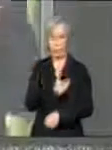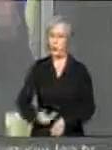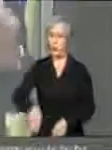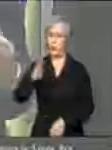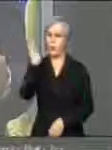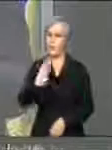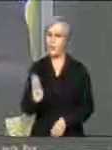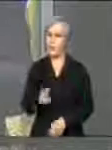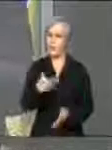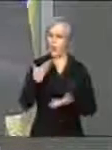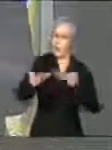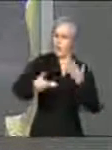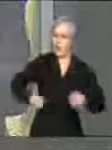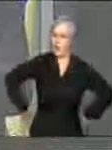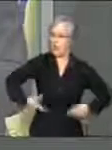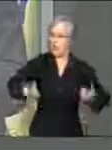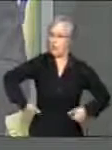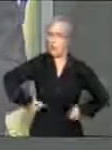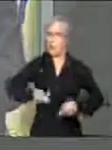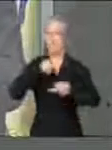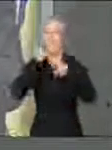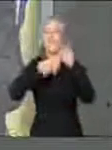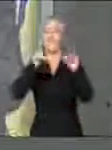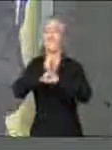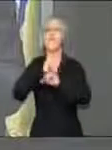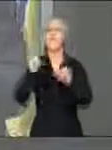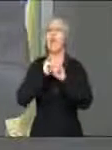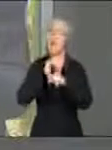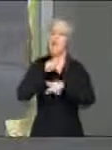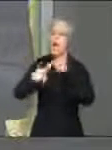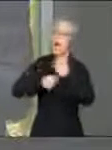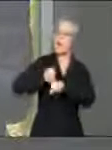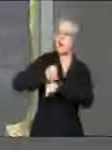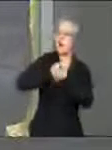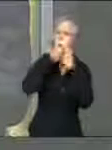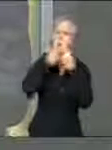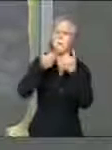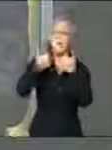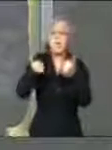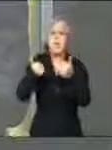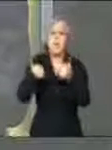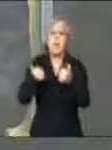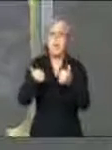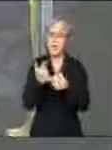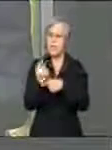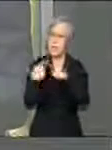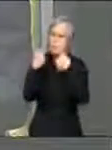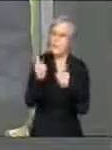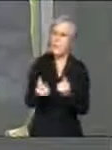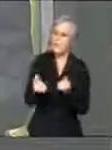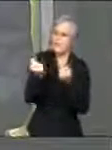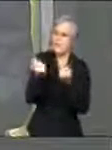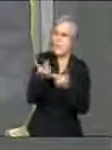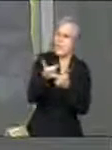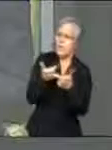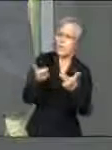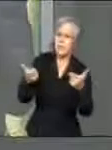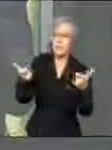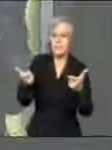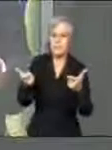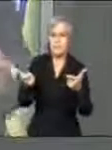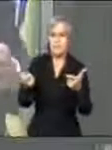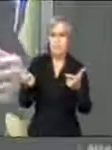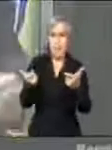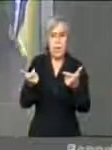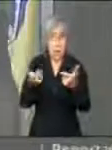no triunfalismo, anunciava pleno emprego, altos índices de desenvolvimento econômico, aumento